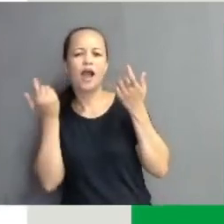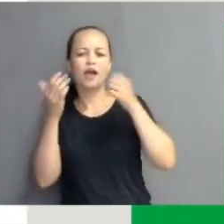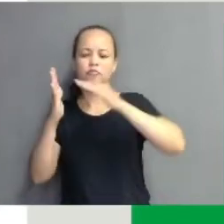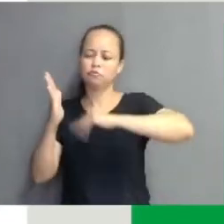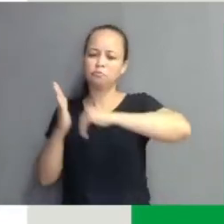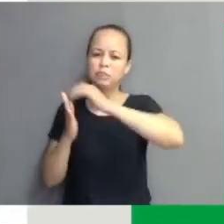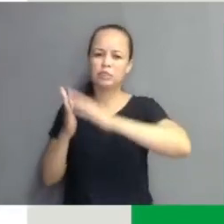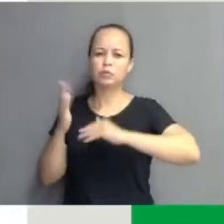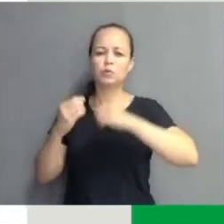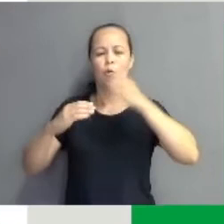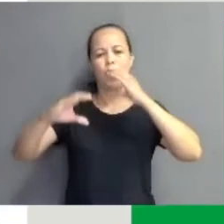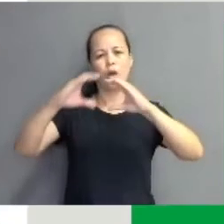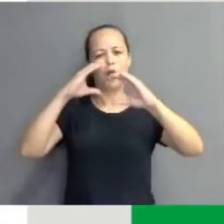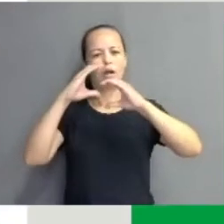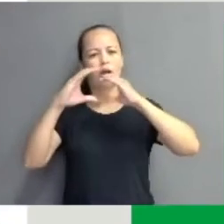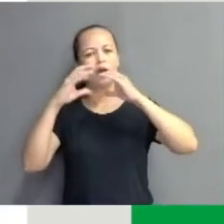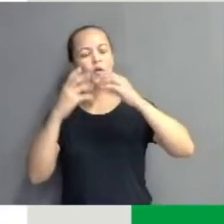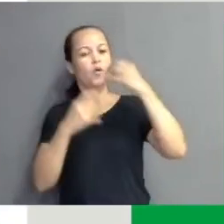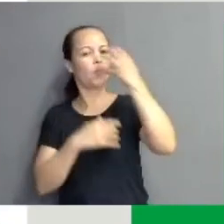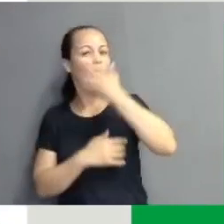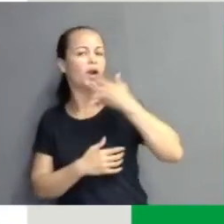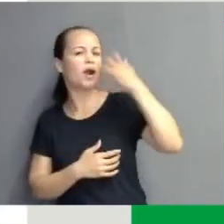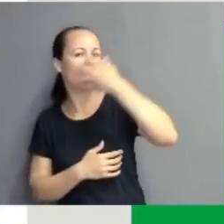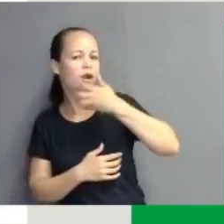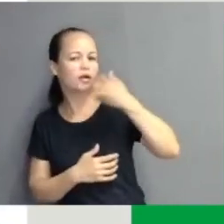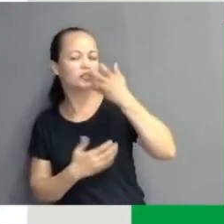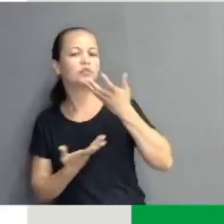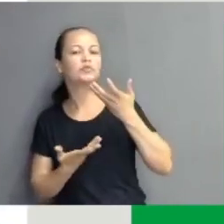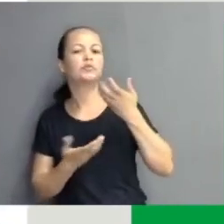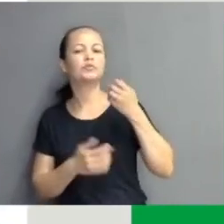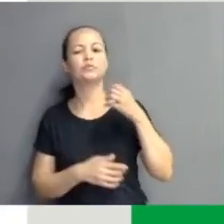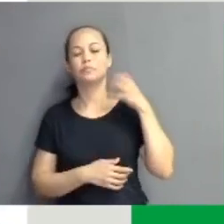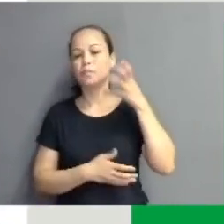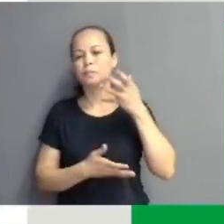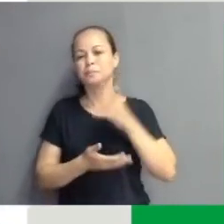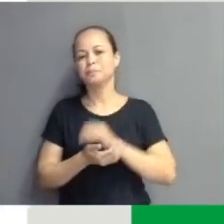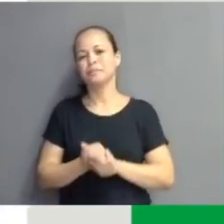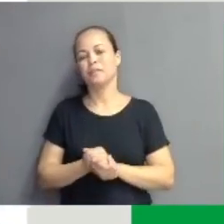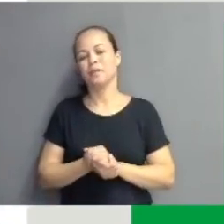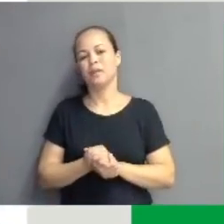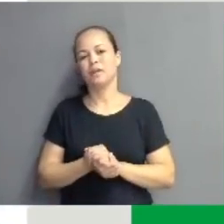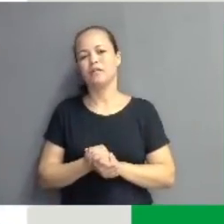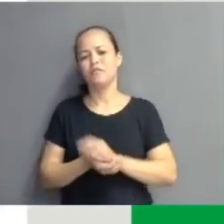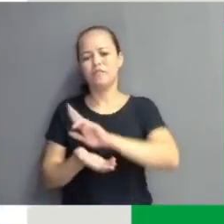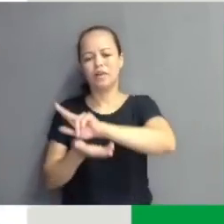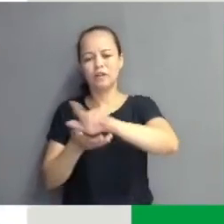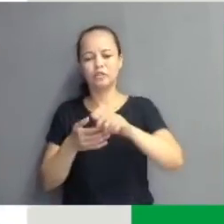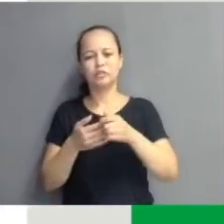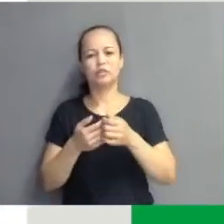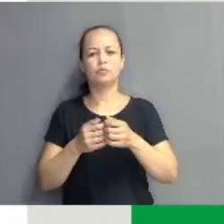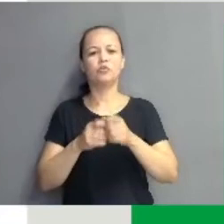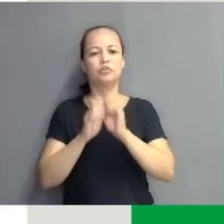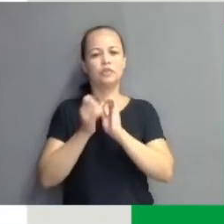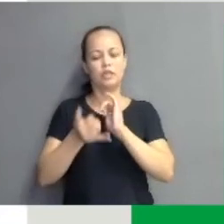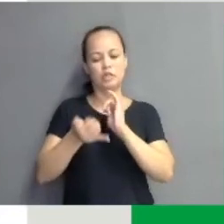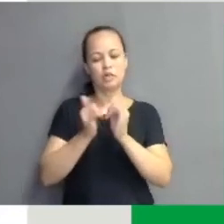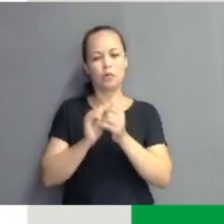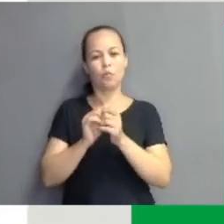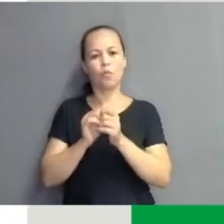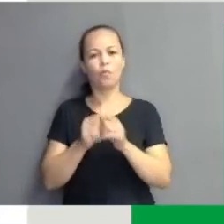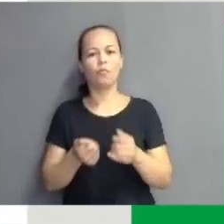música do Canto existem também vários tipos de comunicação Nós aprendemos aqui a